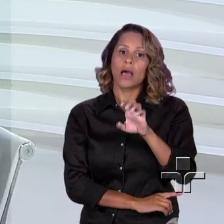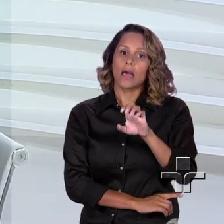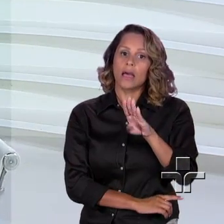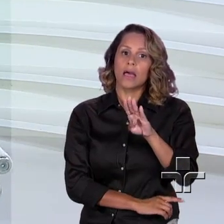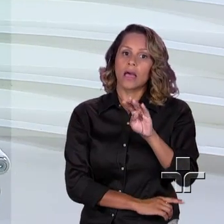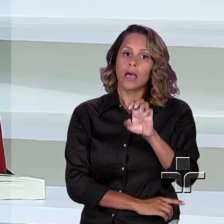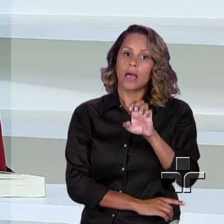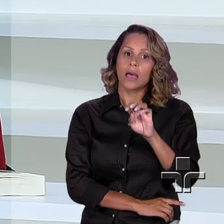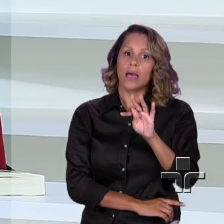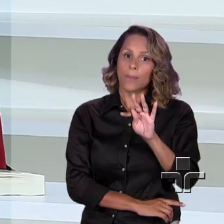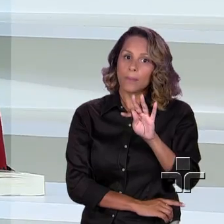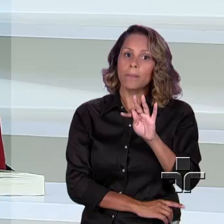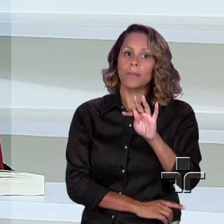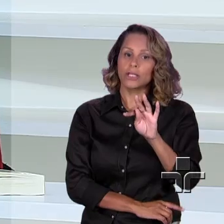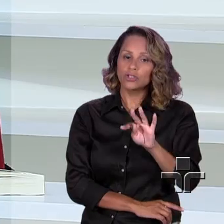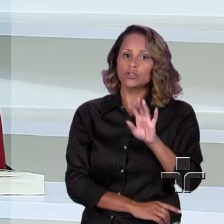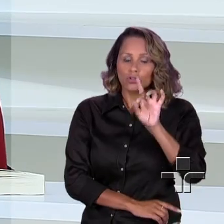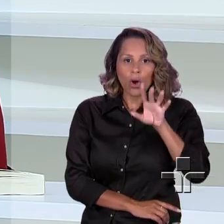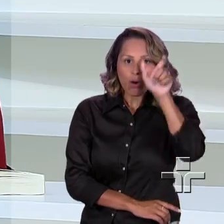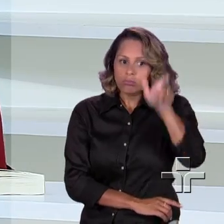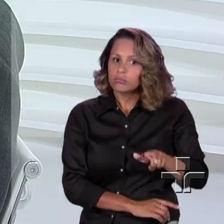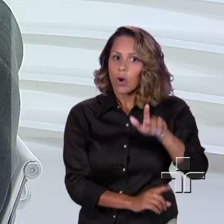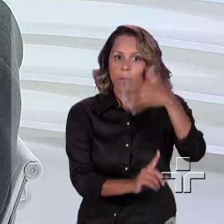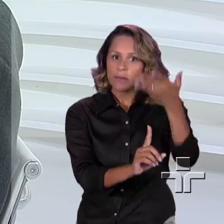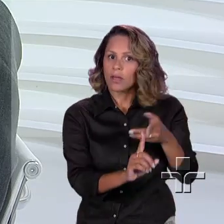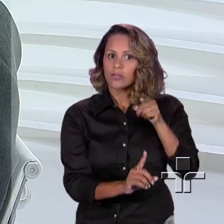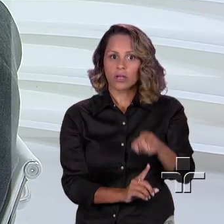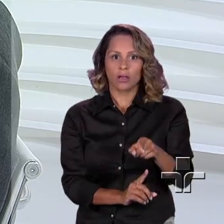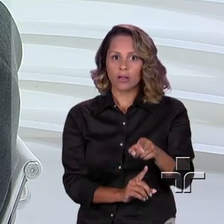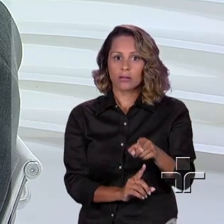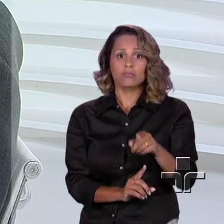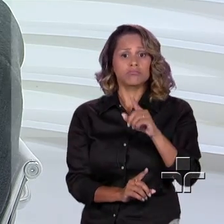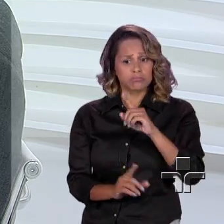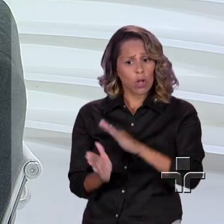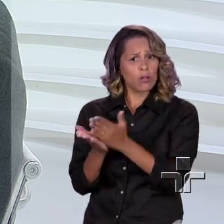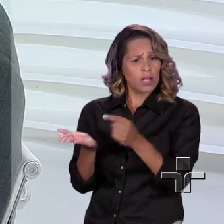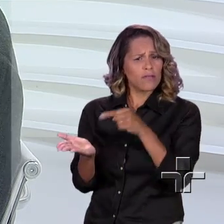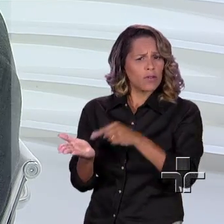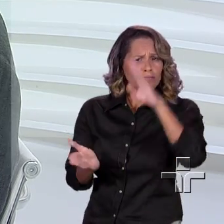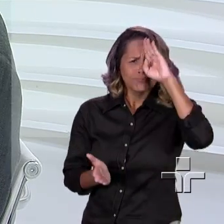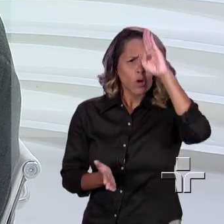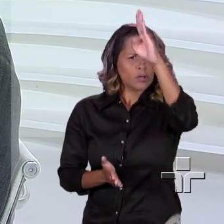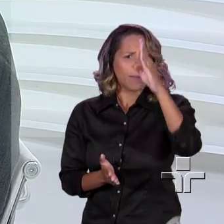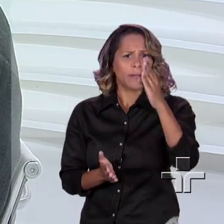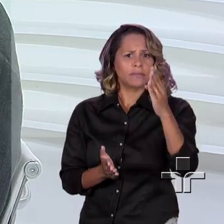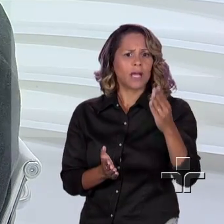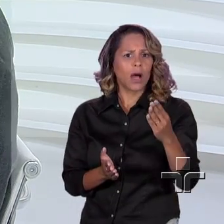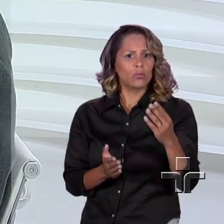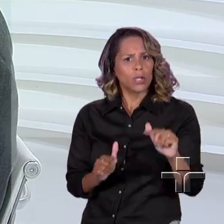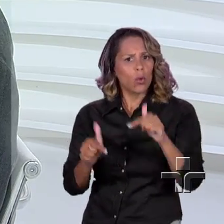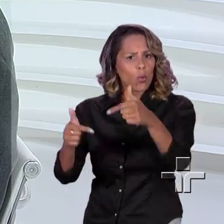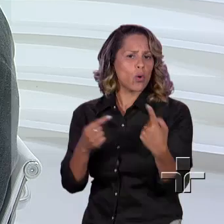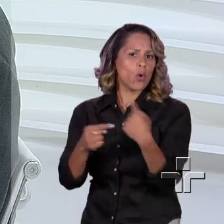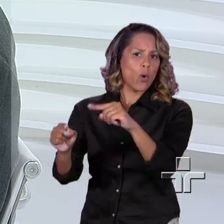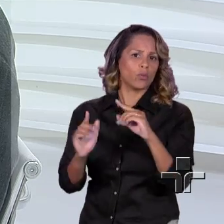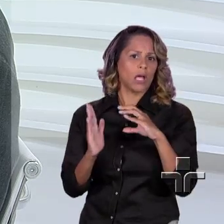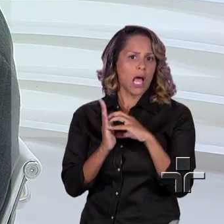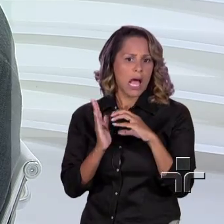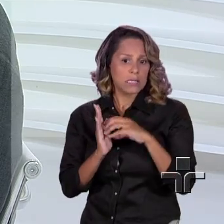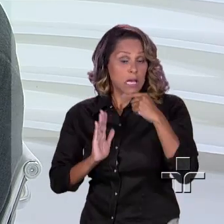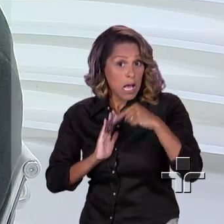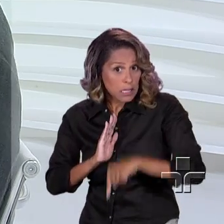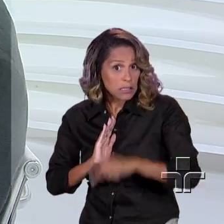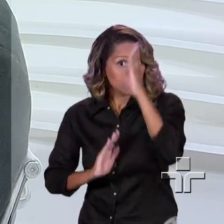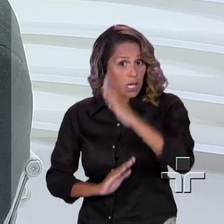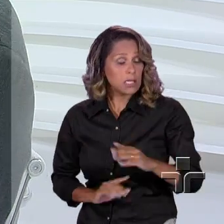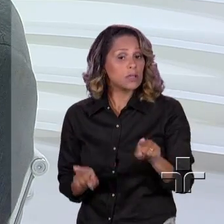hoje referência até hoje. Exatamente, fundamental na luta contra a AIDS. Não somente aqui no Brasil, mas mundialmente. Então, ele tinha razão. E